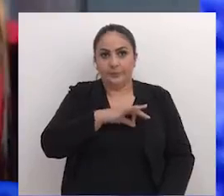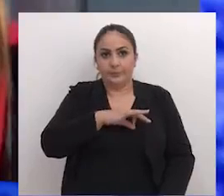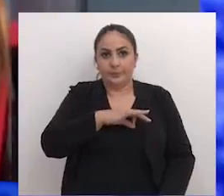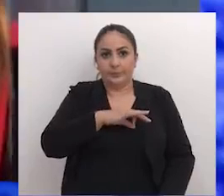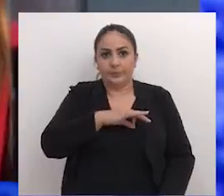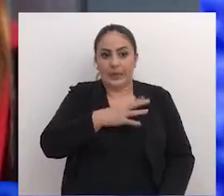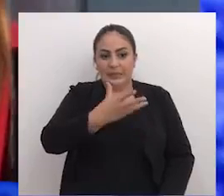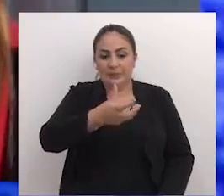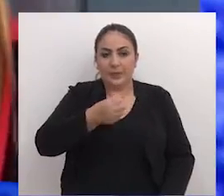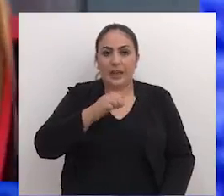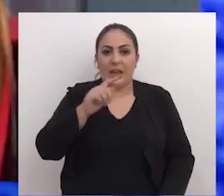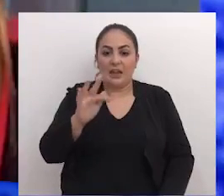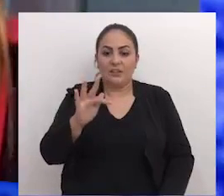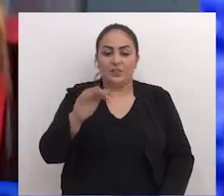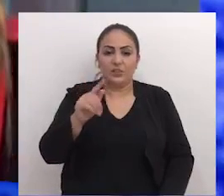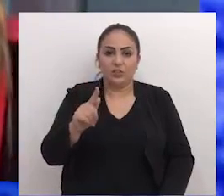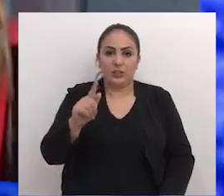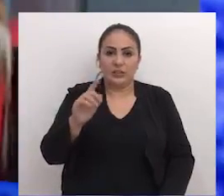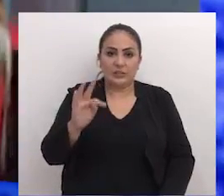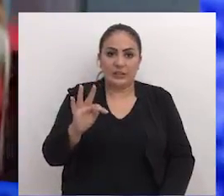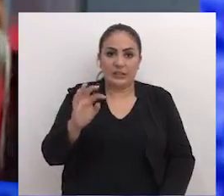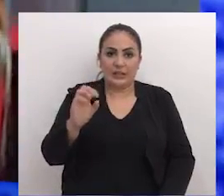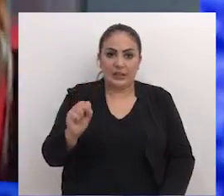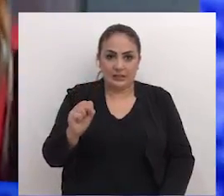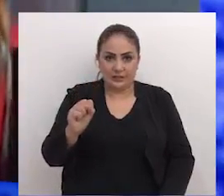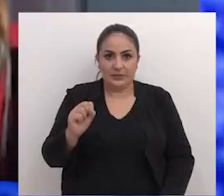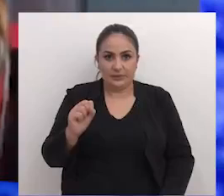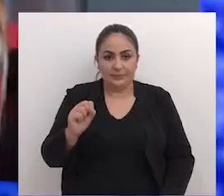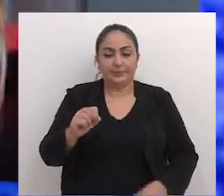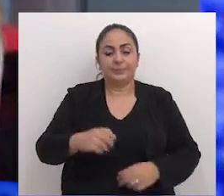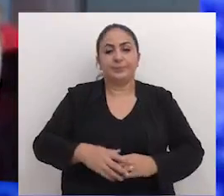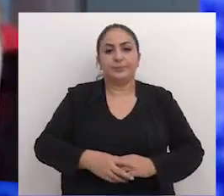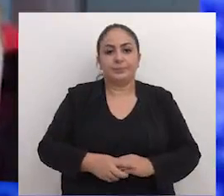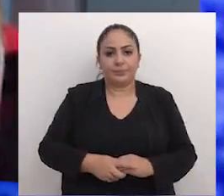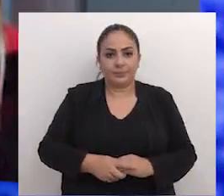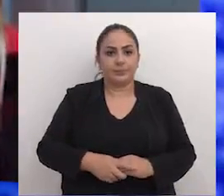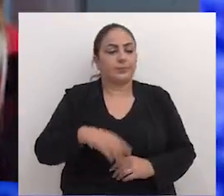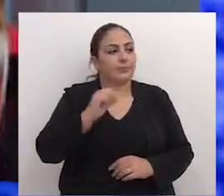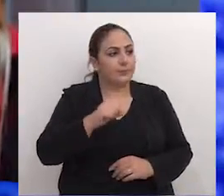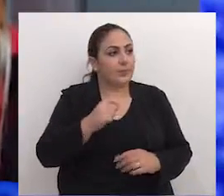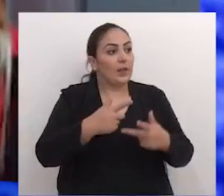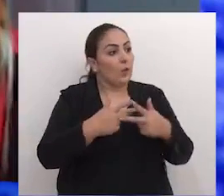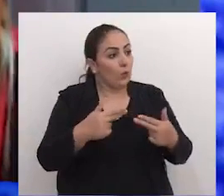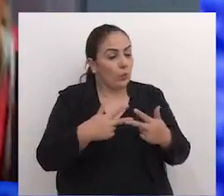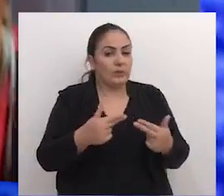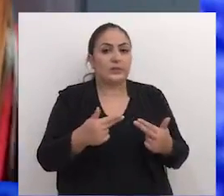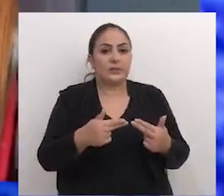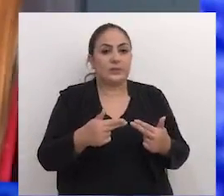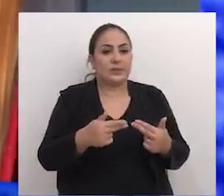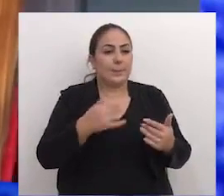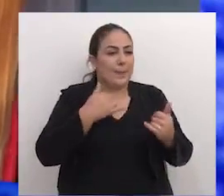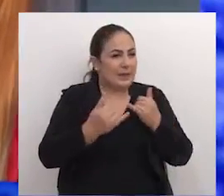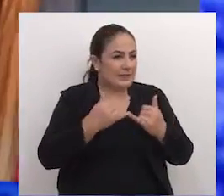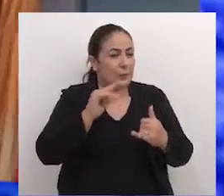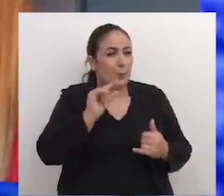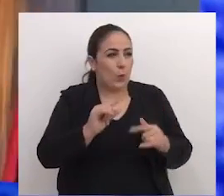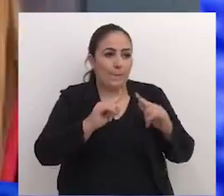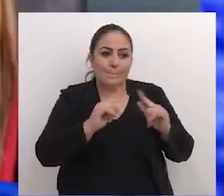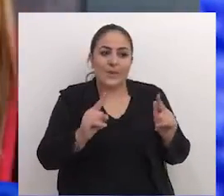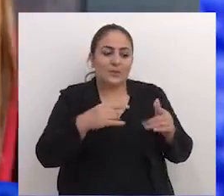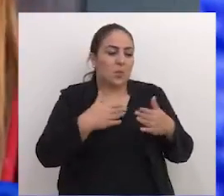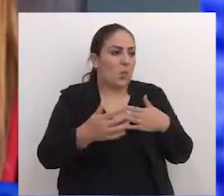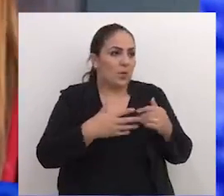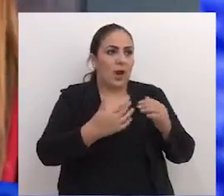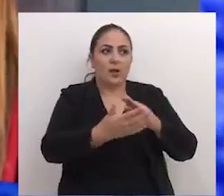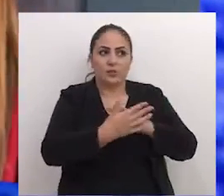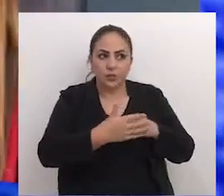do FGTS, devido à contingência social que enfrentamos. Claro, são medidas que parece pouco, mas